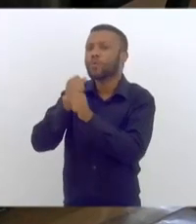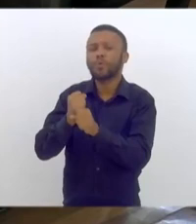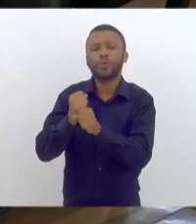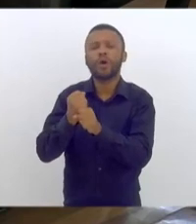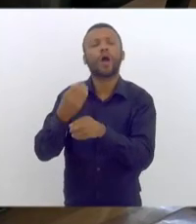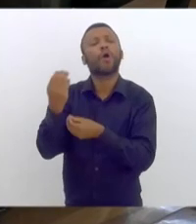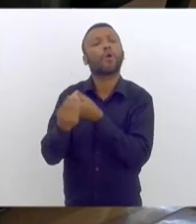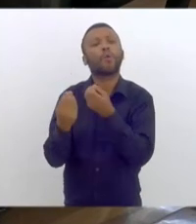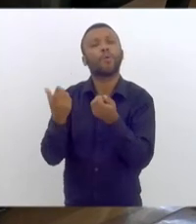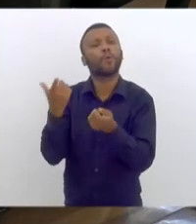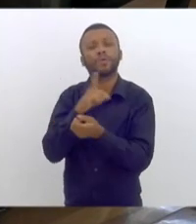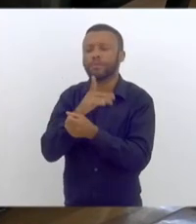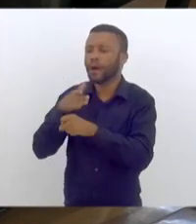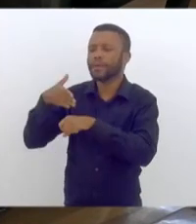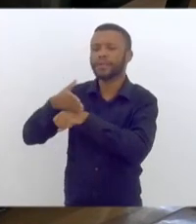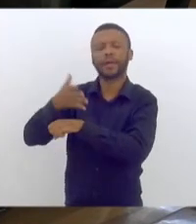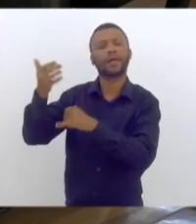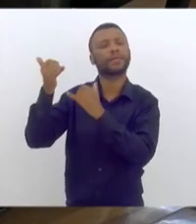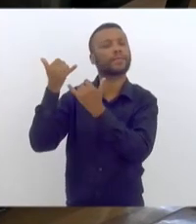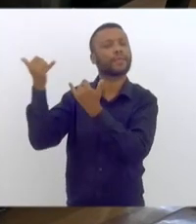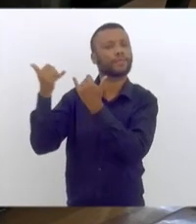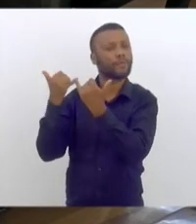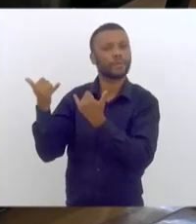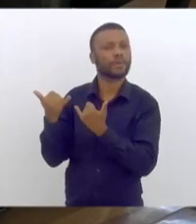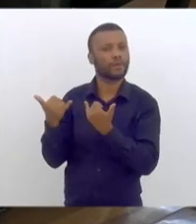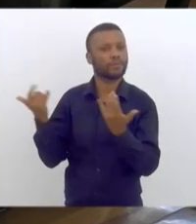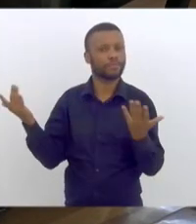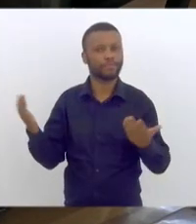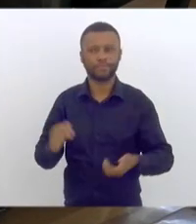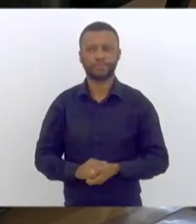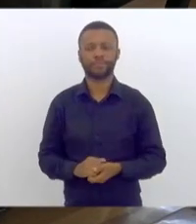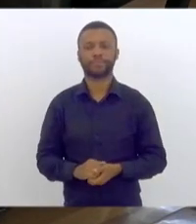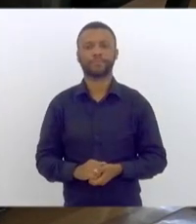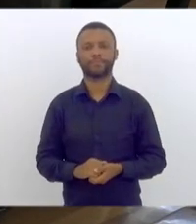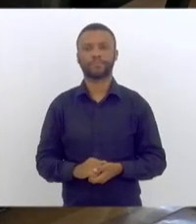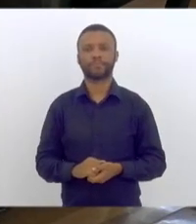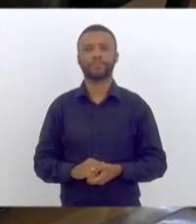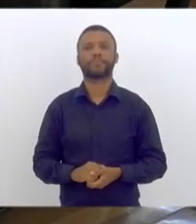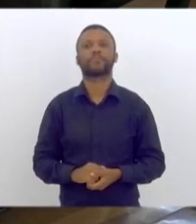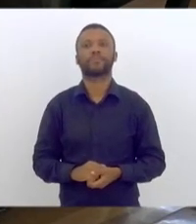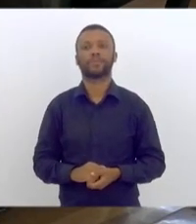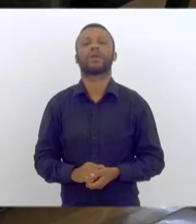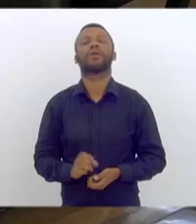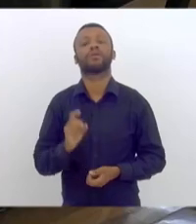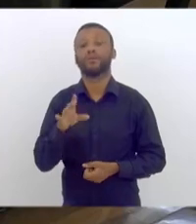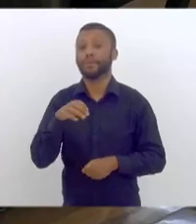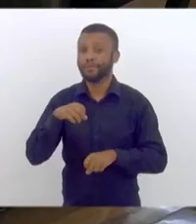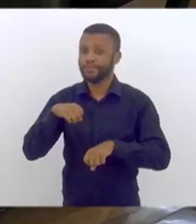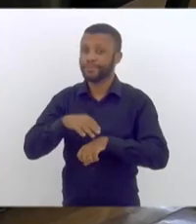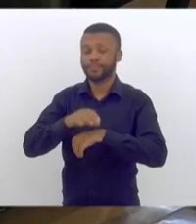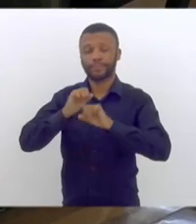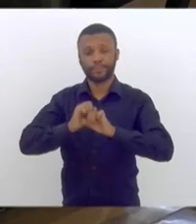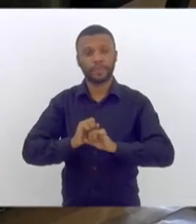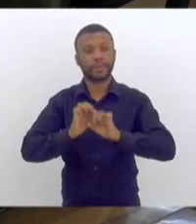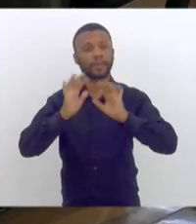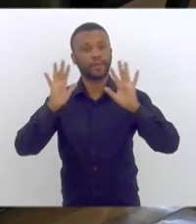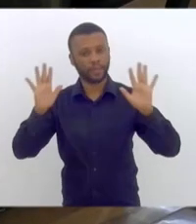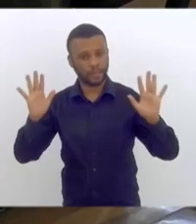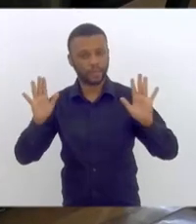aonde é só dar uma uma clareza nessa